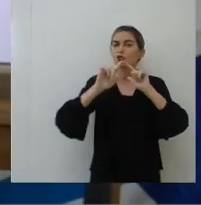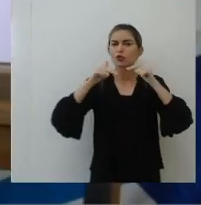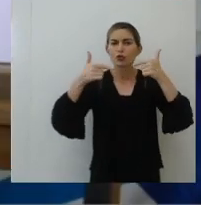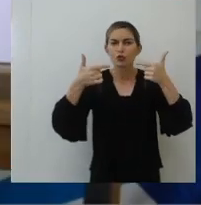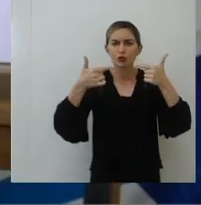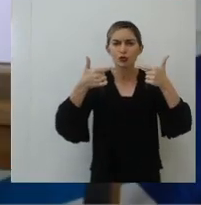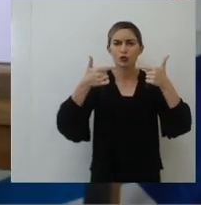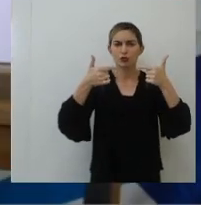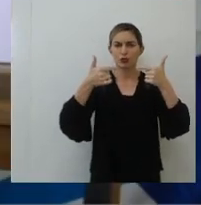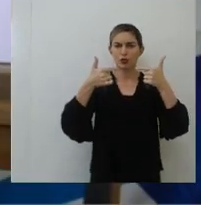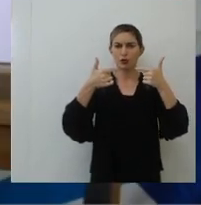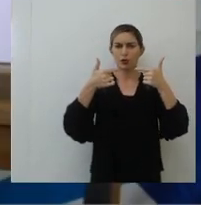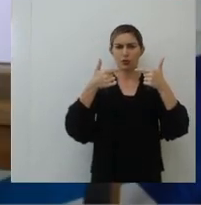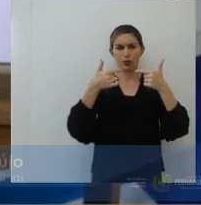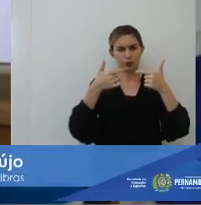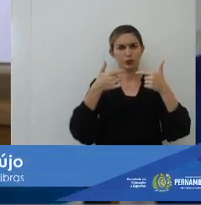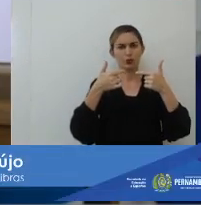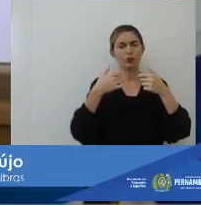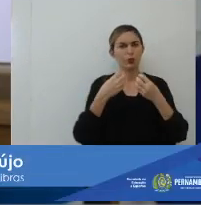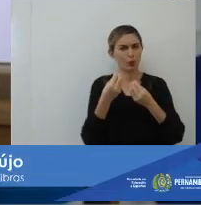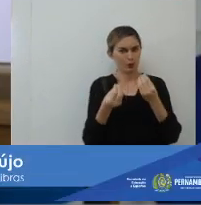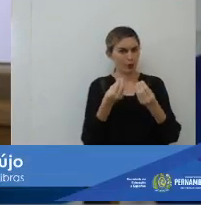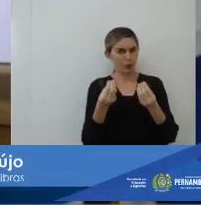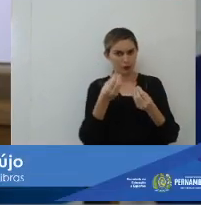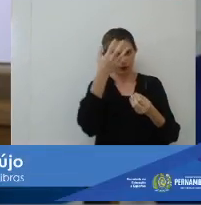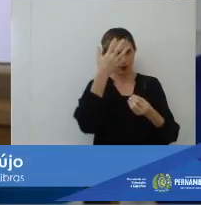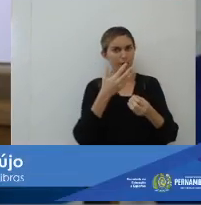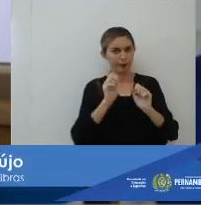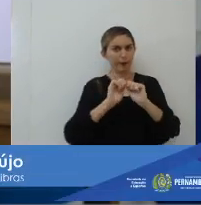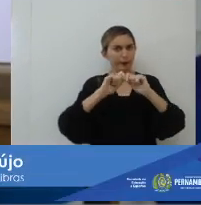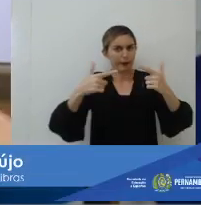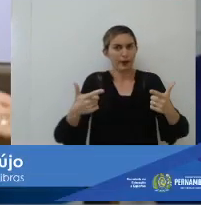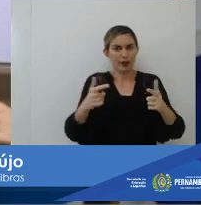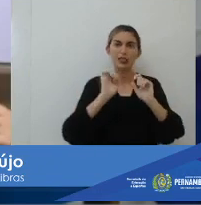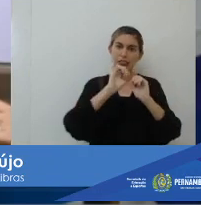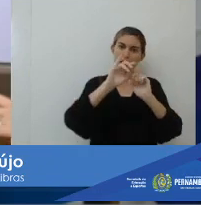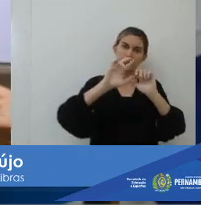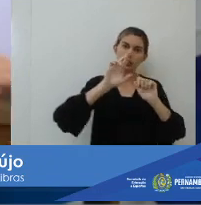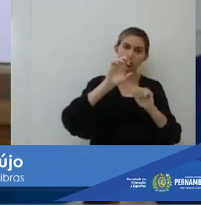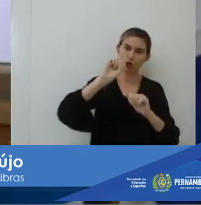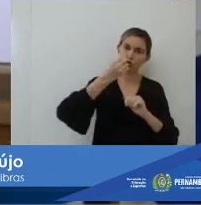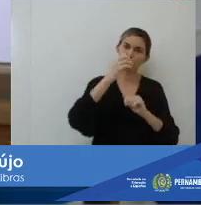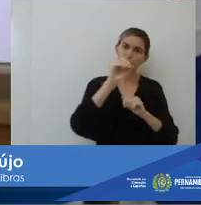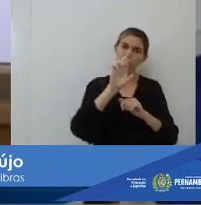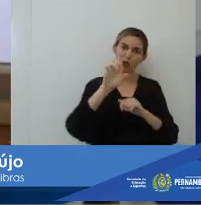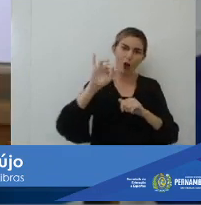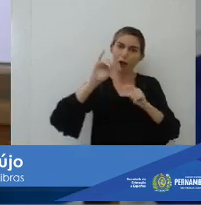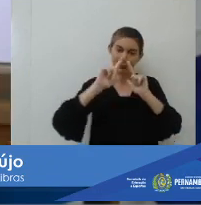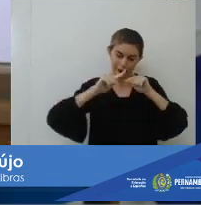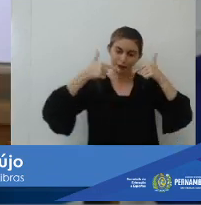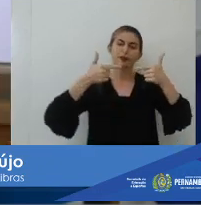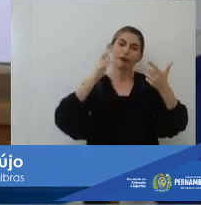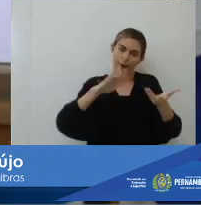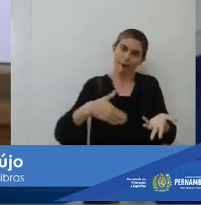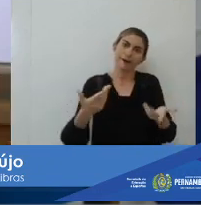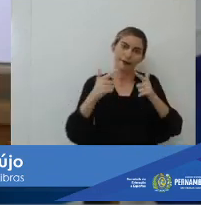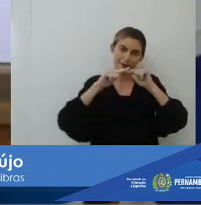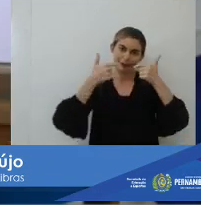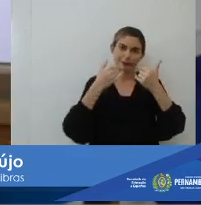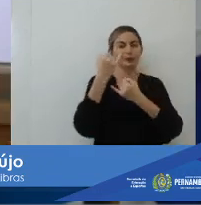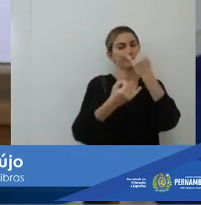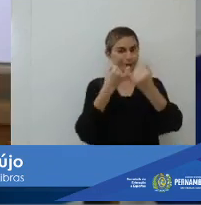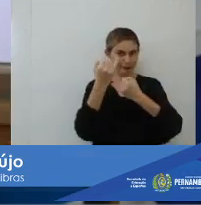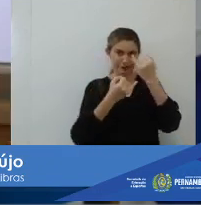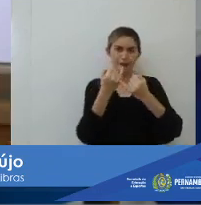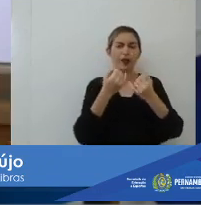nada. Não me diga. É sério? Lógico. Se sorriu, é um sorriso. Então, é um pleonasmo. Gente, brincadeiras à